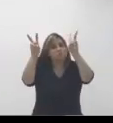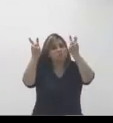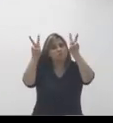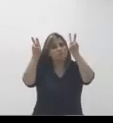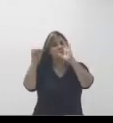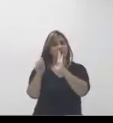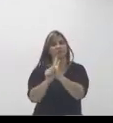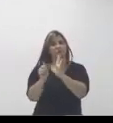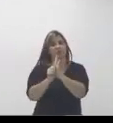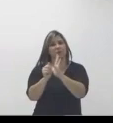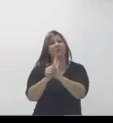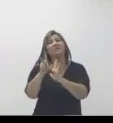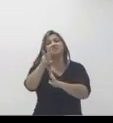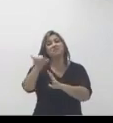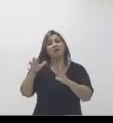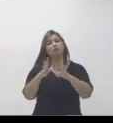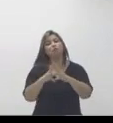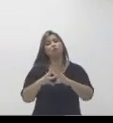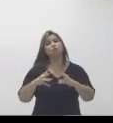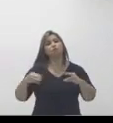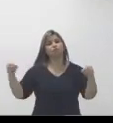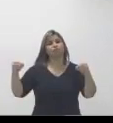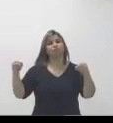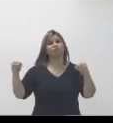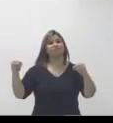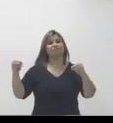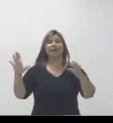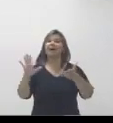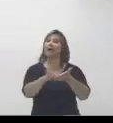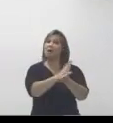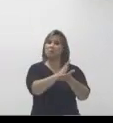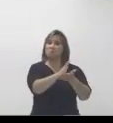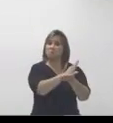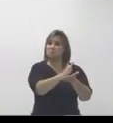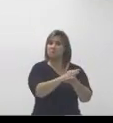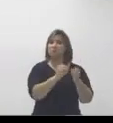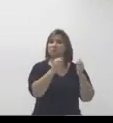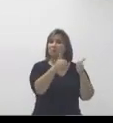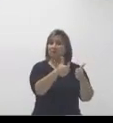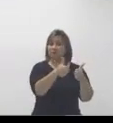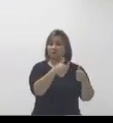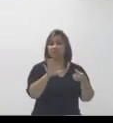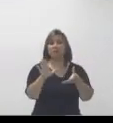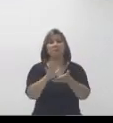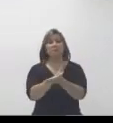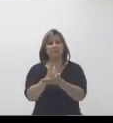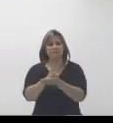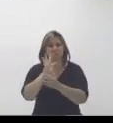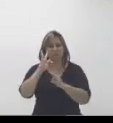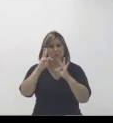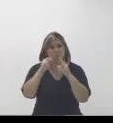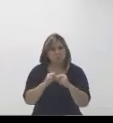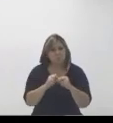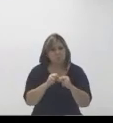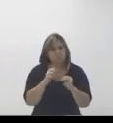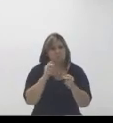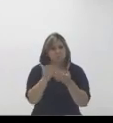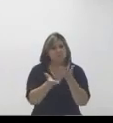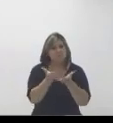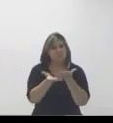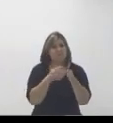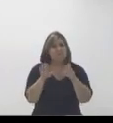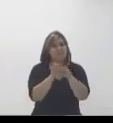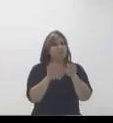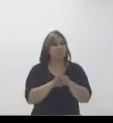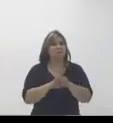faz sentido para algumas pessoas é evidente que faz isso pode virar política pública evidente que não é que cada